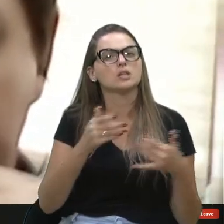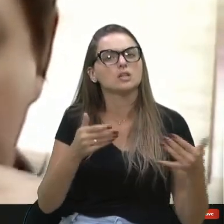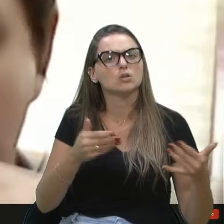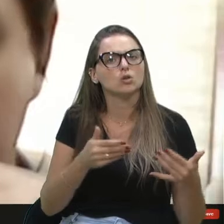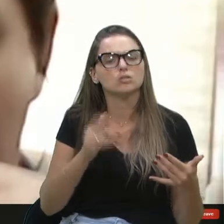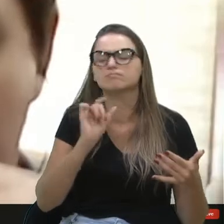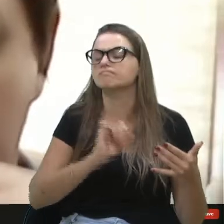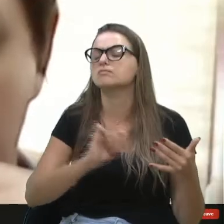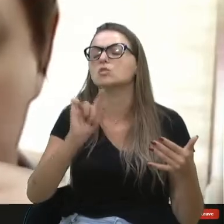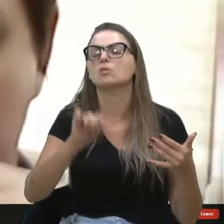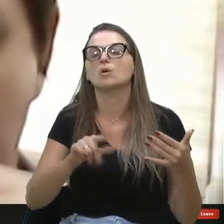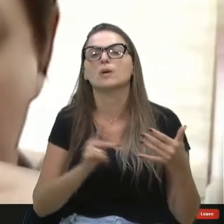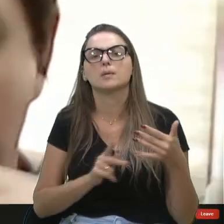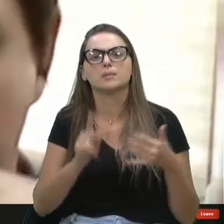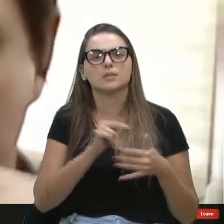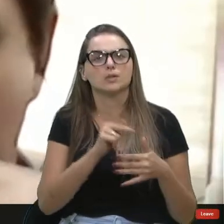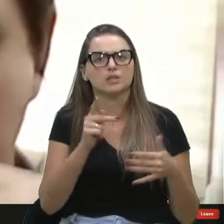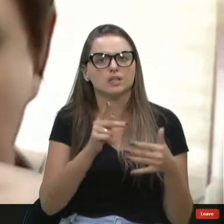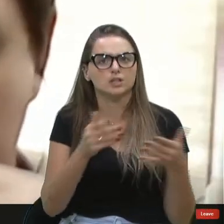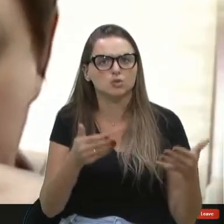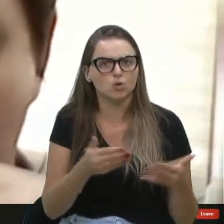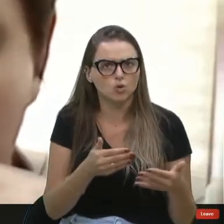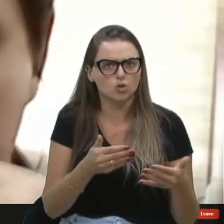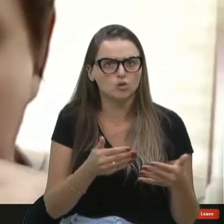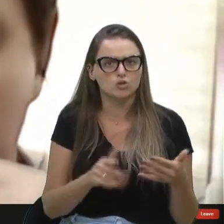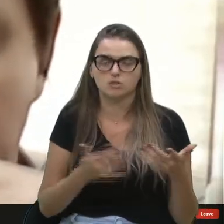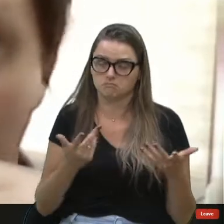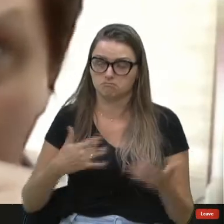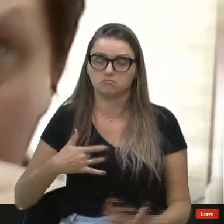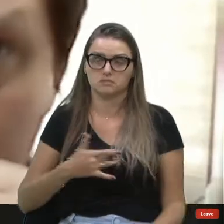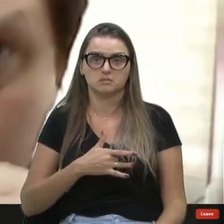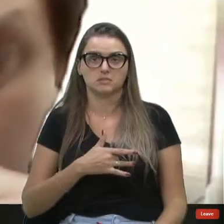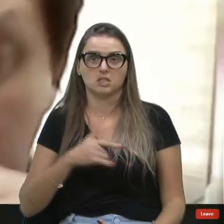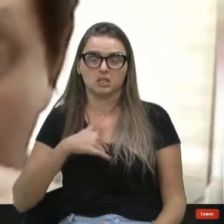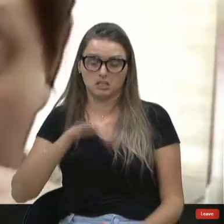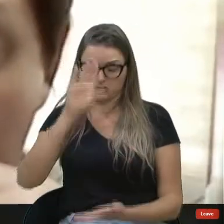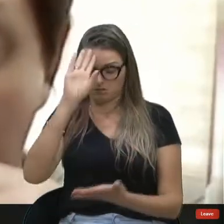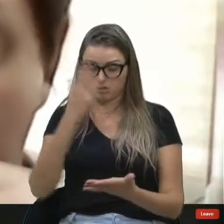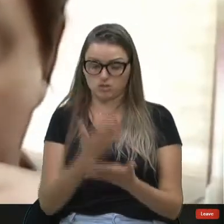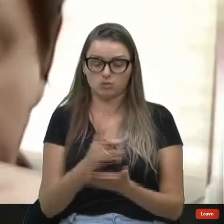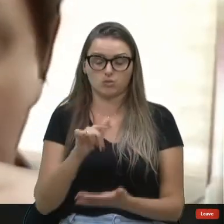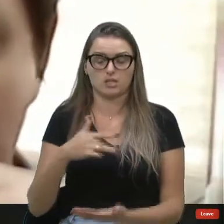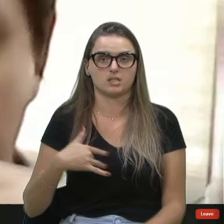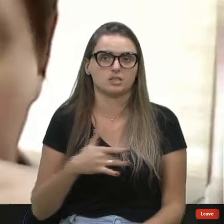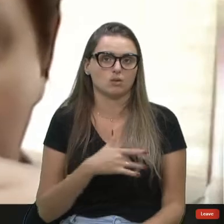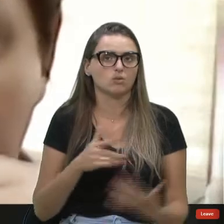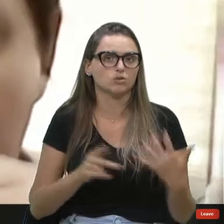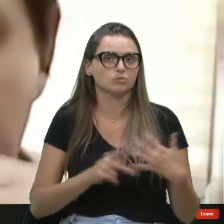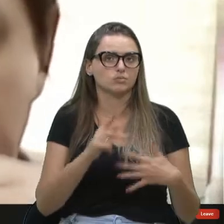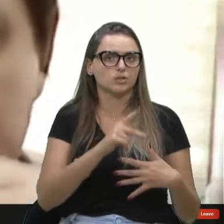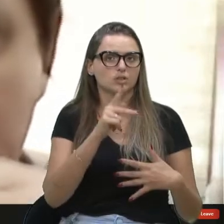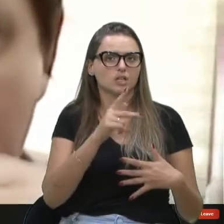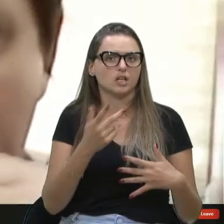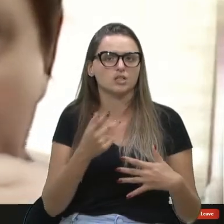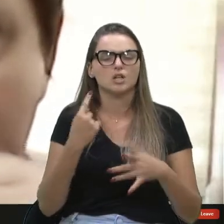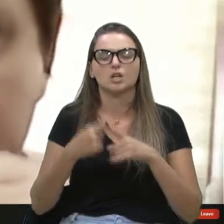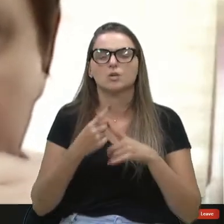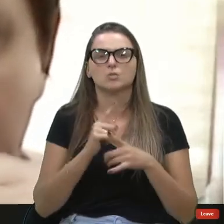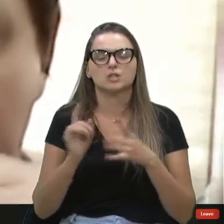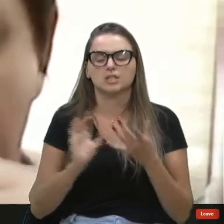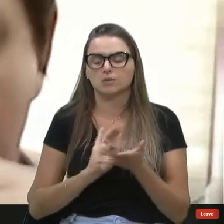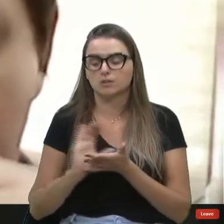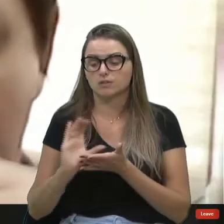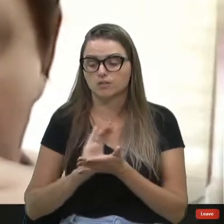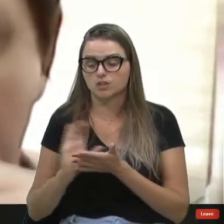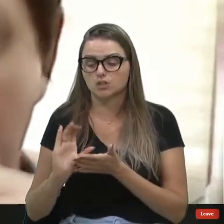a prioridade hoje? A prioridade hoje é a saúde, pelo que me resulta, né? Por que ele não investiu uma parte